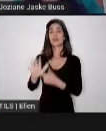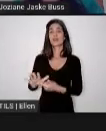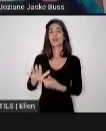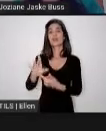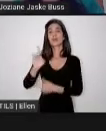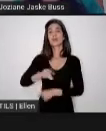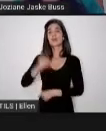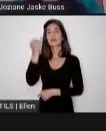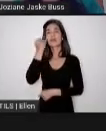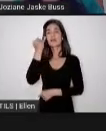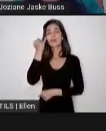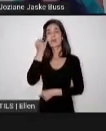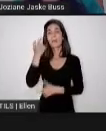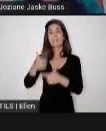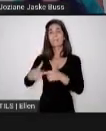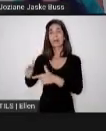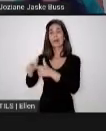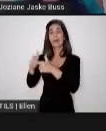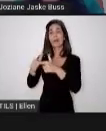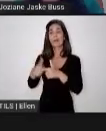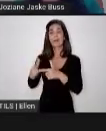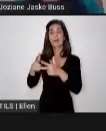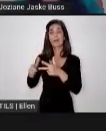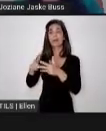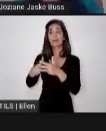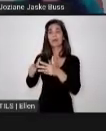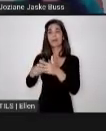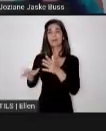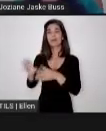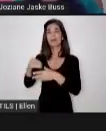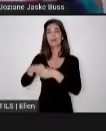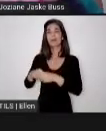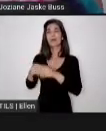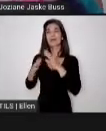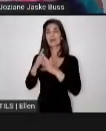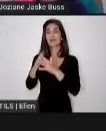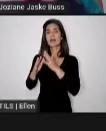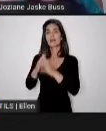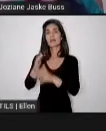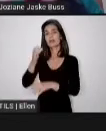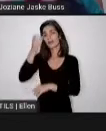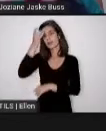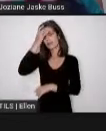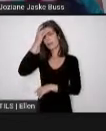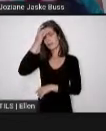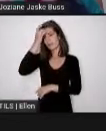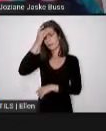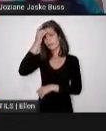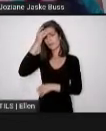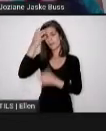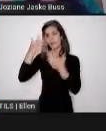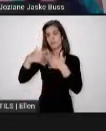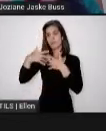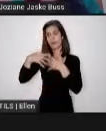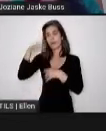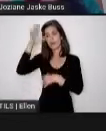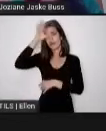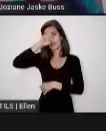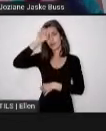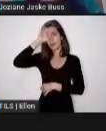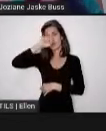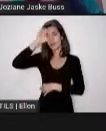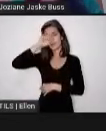de problemas que afetam o intelecto da pessoa, que vai tornar a aprendizagem dessa pessoa mais